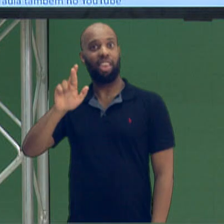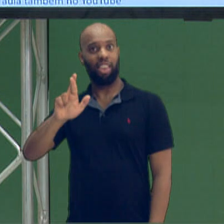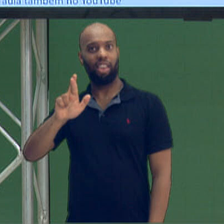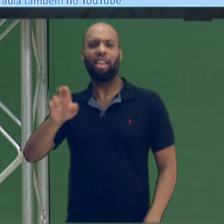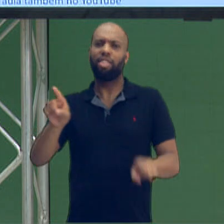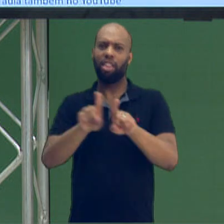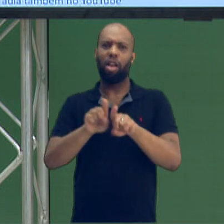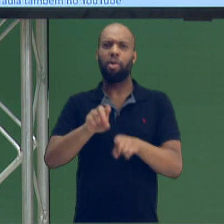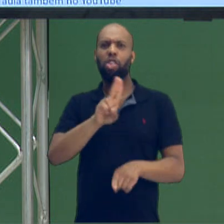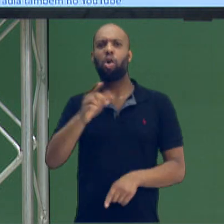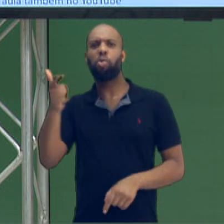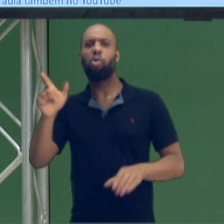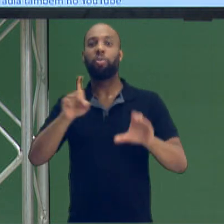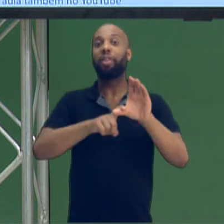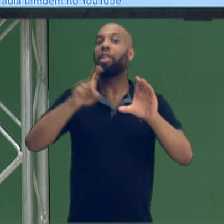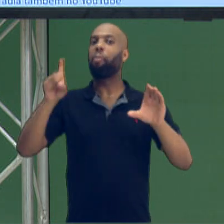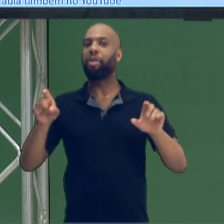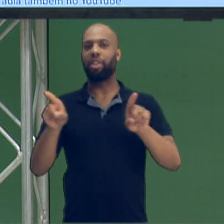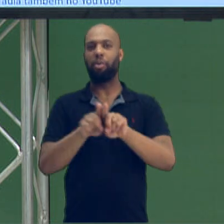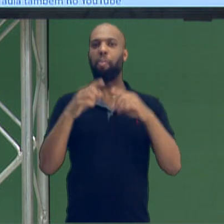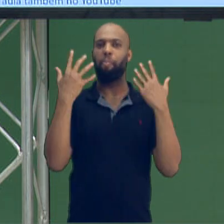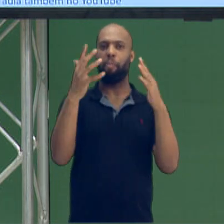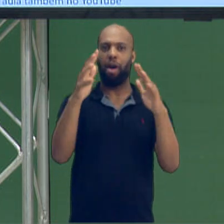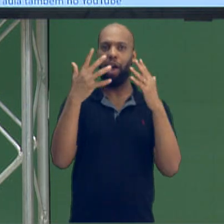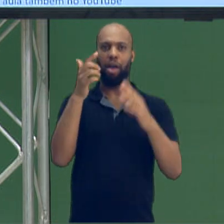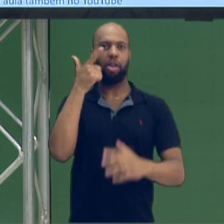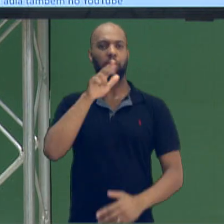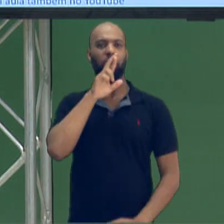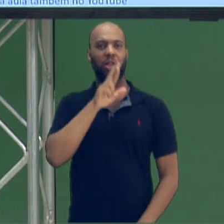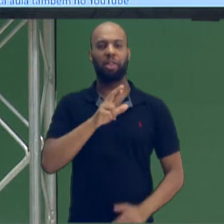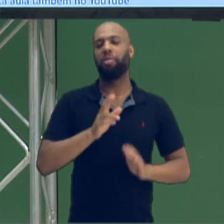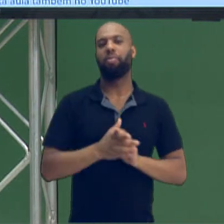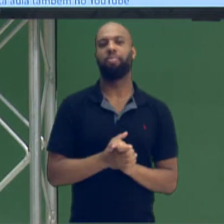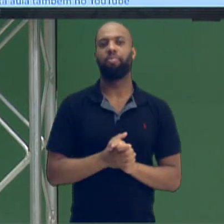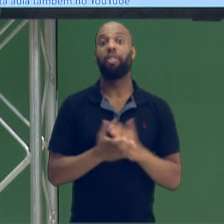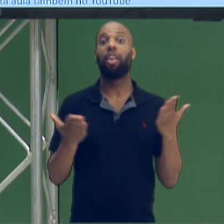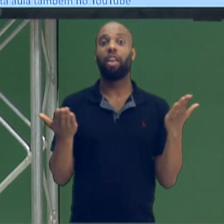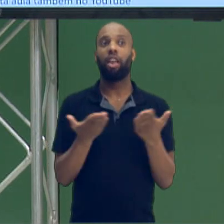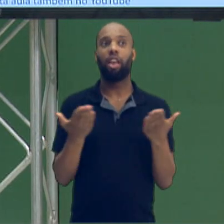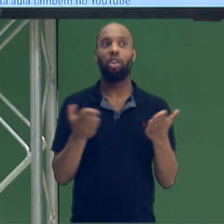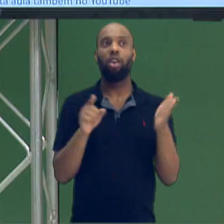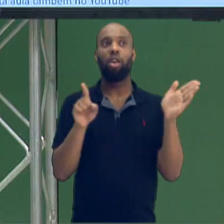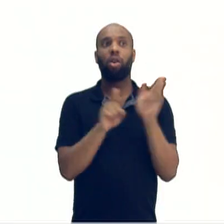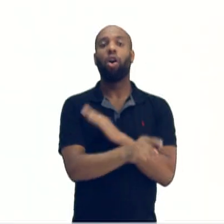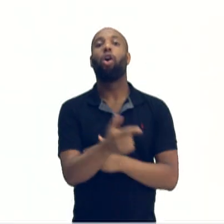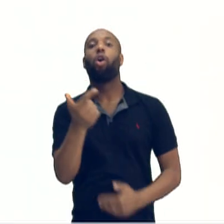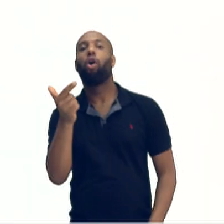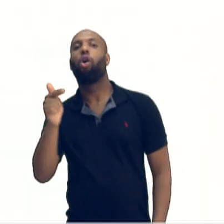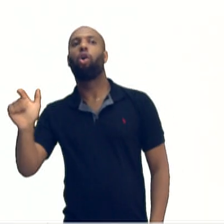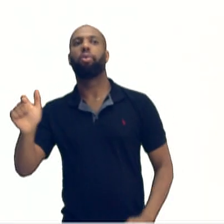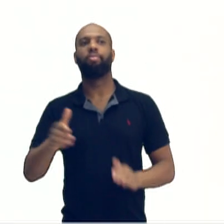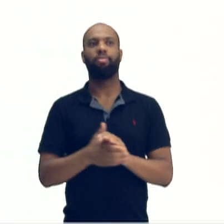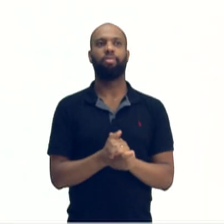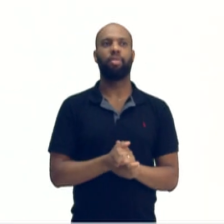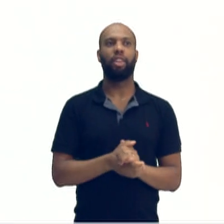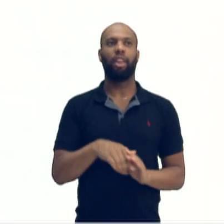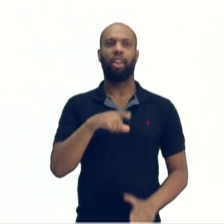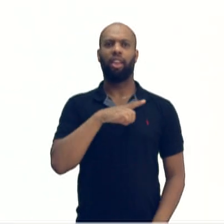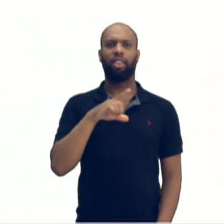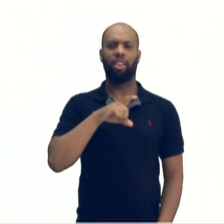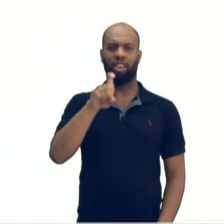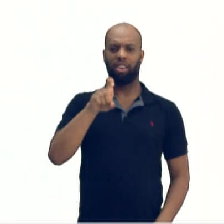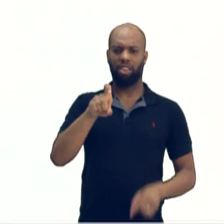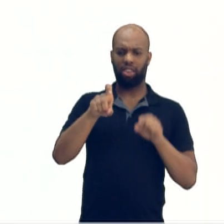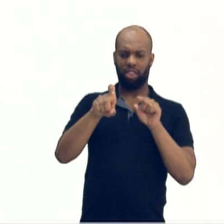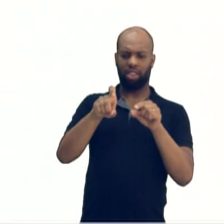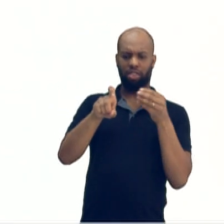termo independente, tá certo? Parabéns então! E a nossa questãozinha do quiz aqui? Quando o coeficiente de x tem um valor